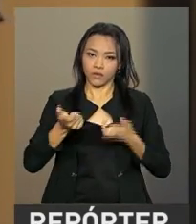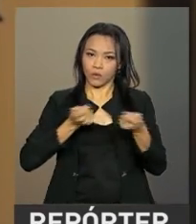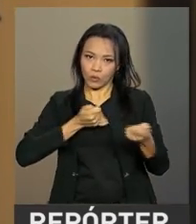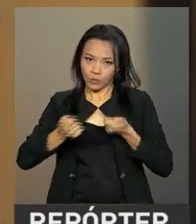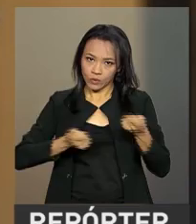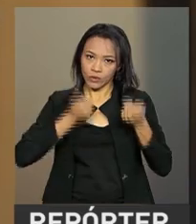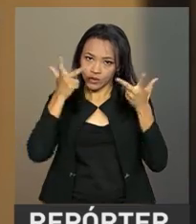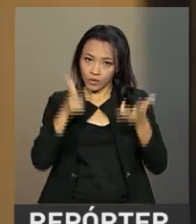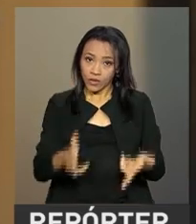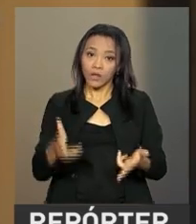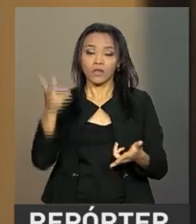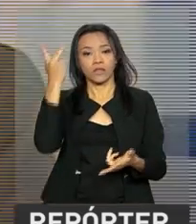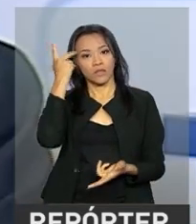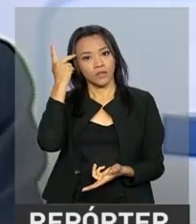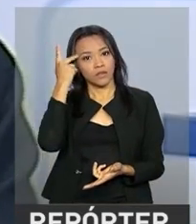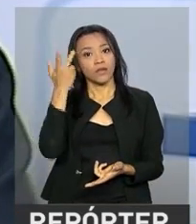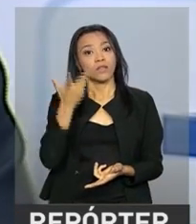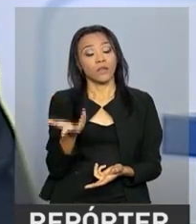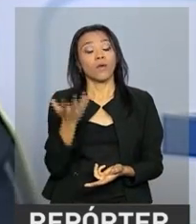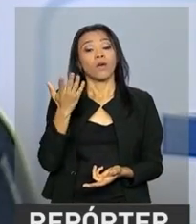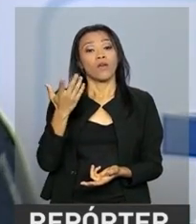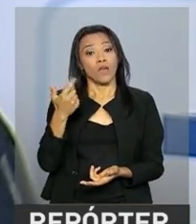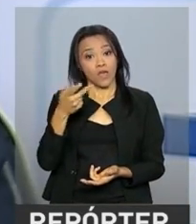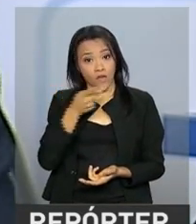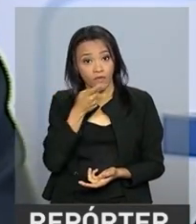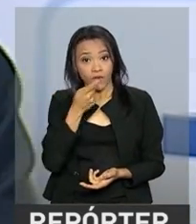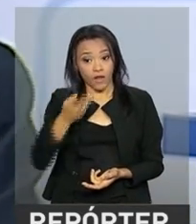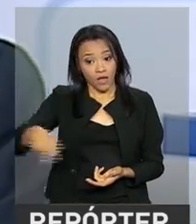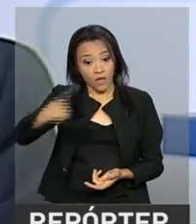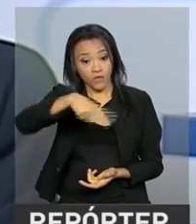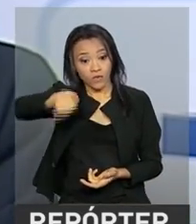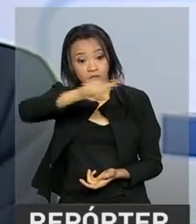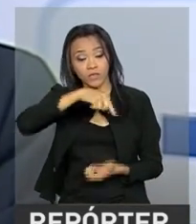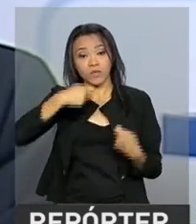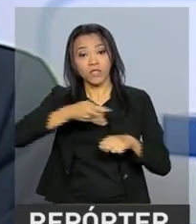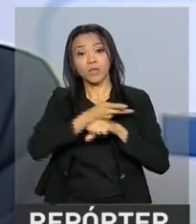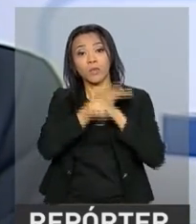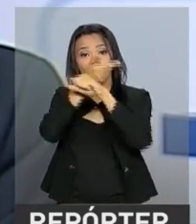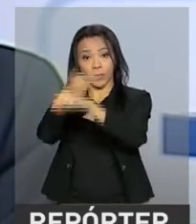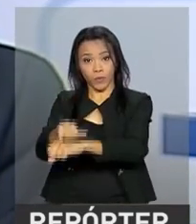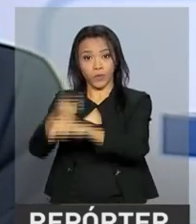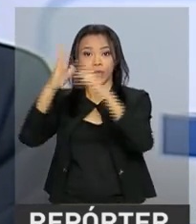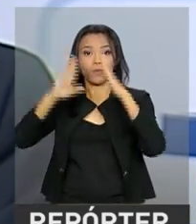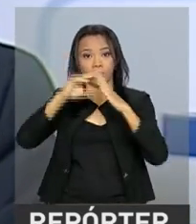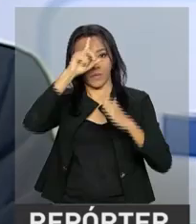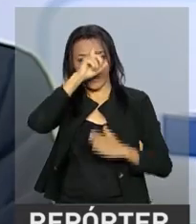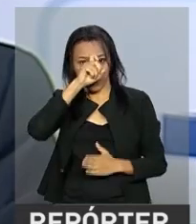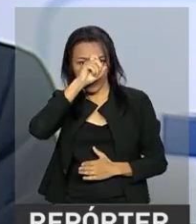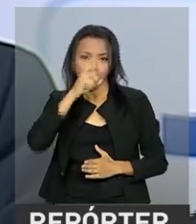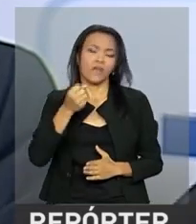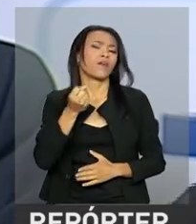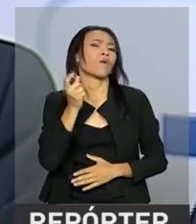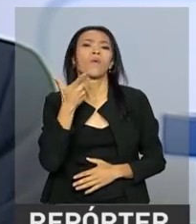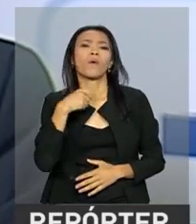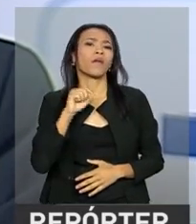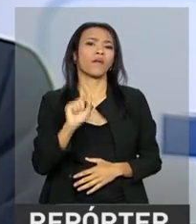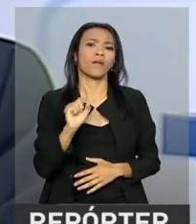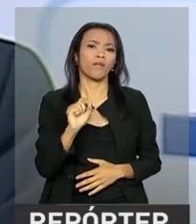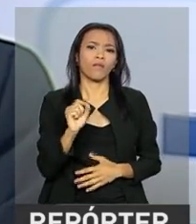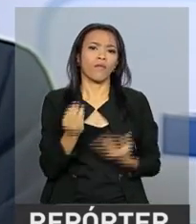de São Paulo. Então, eu diria que a população deve procurar os postos de vacinação. Qual a população? Aquela que